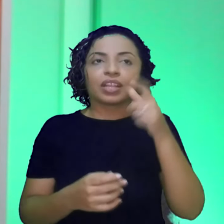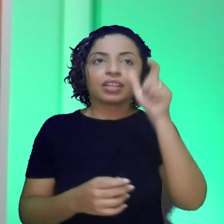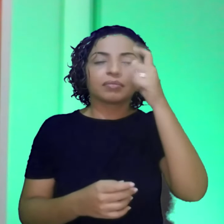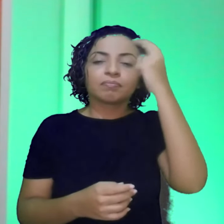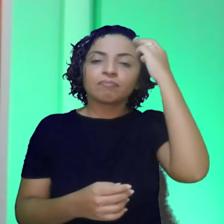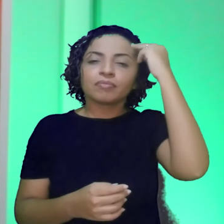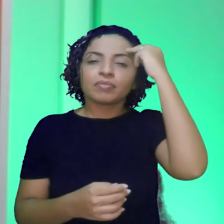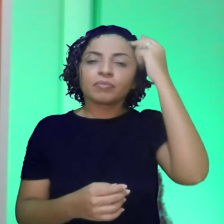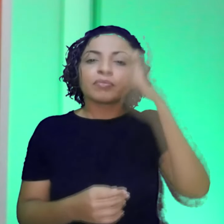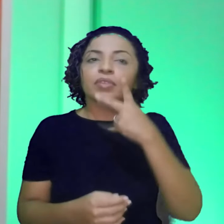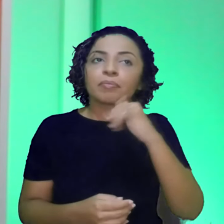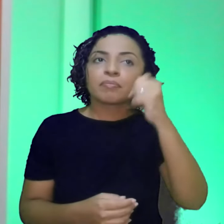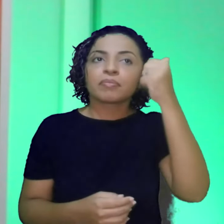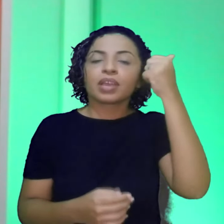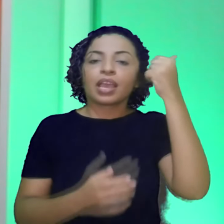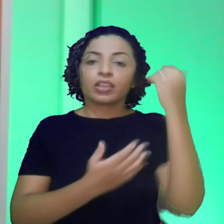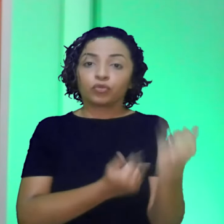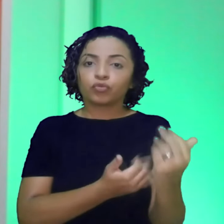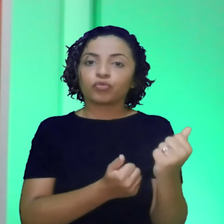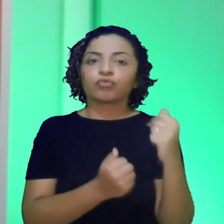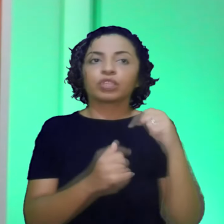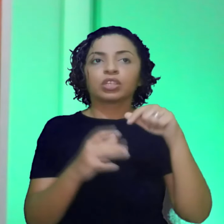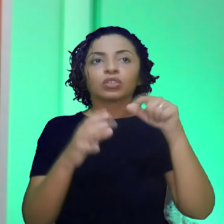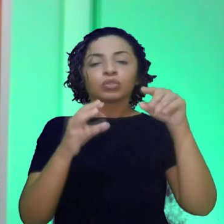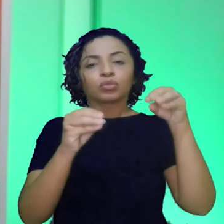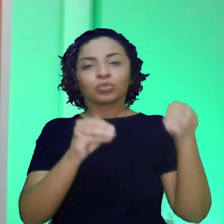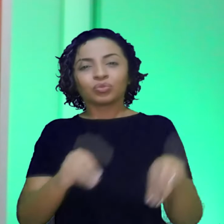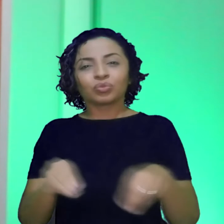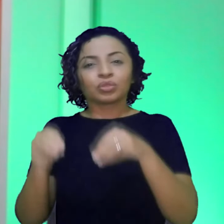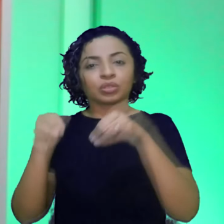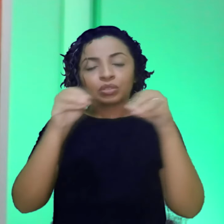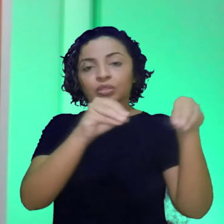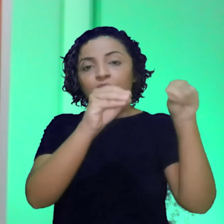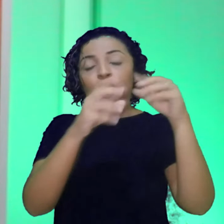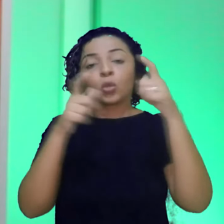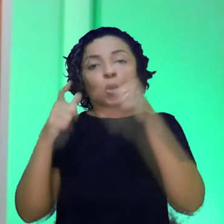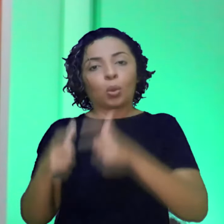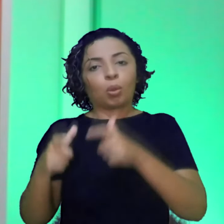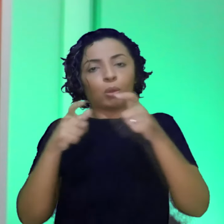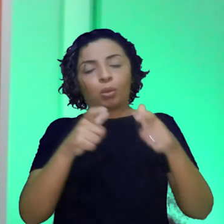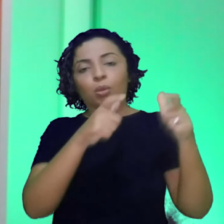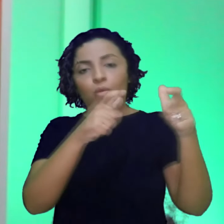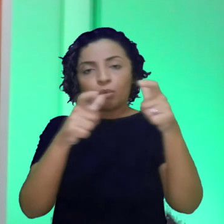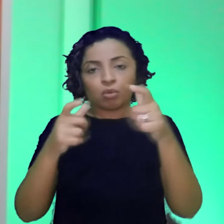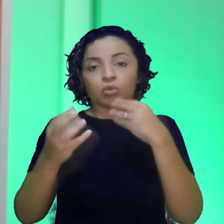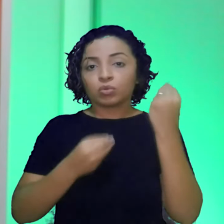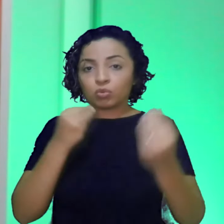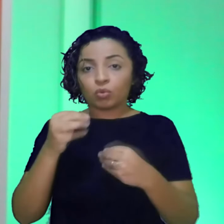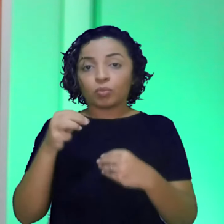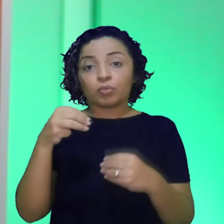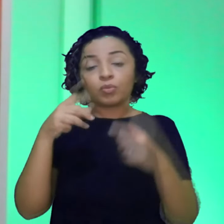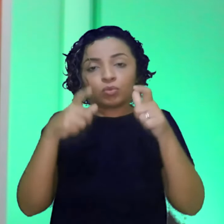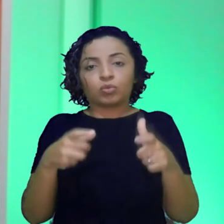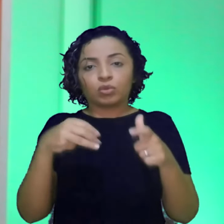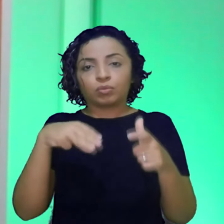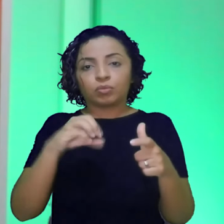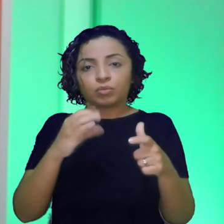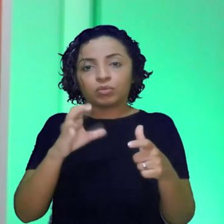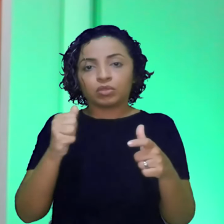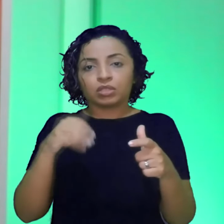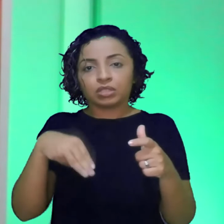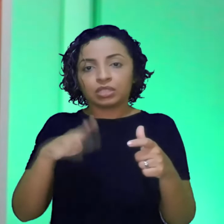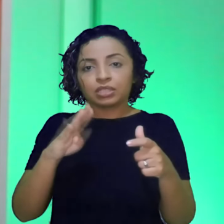memórias da própria juventude para criar uma história que se desloca entre a Moçambique pré-independência e os dias atuais. Muito